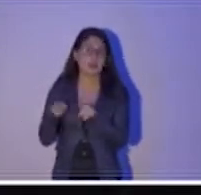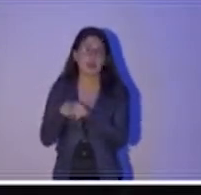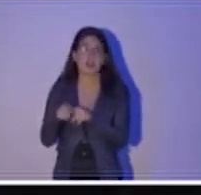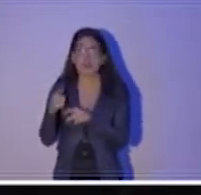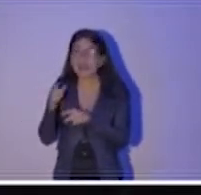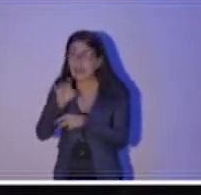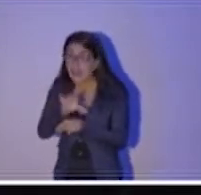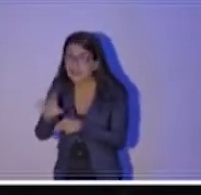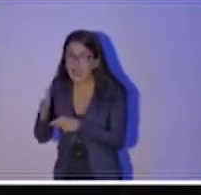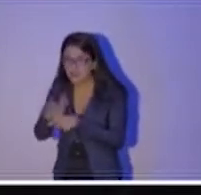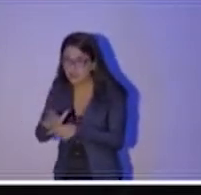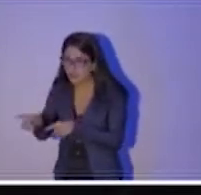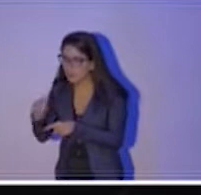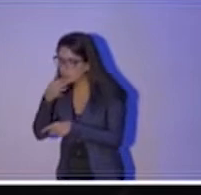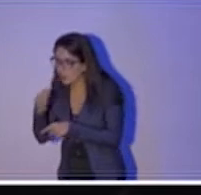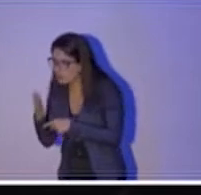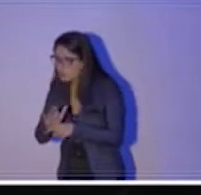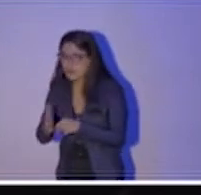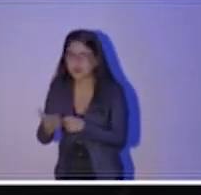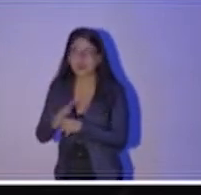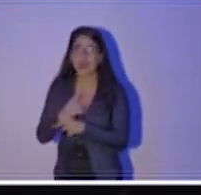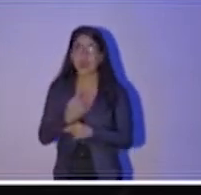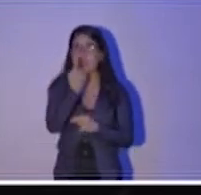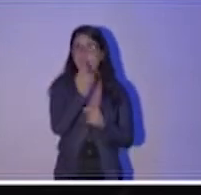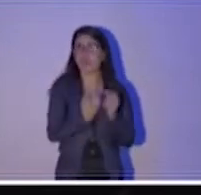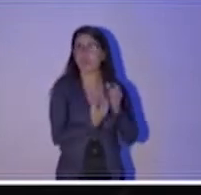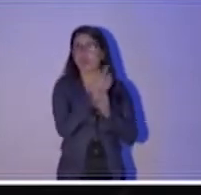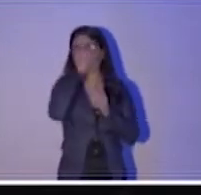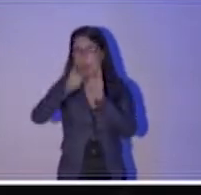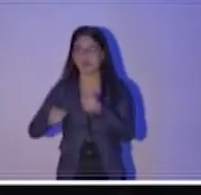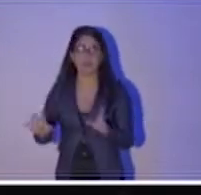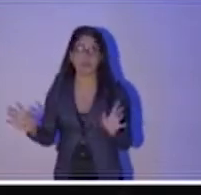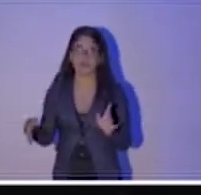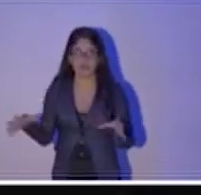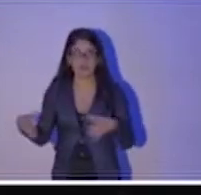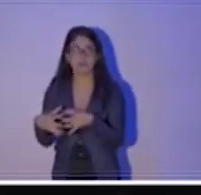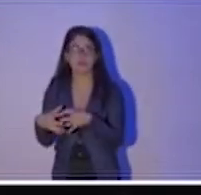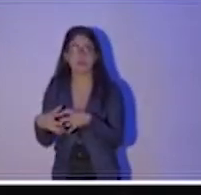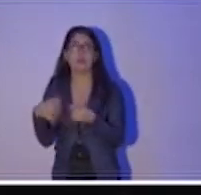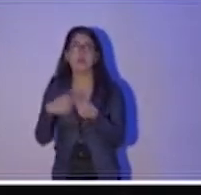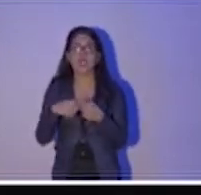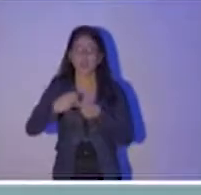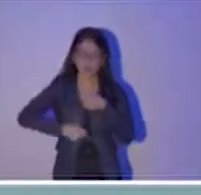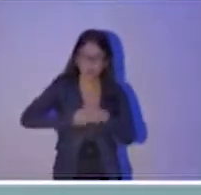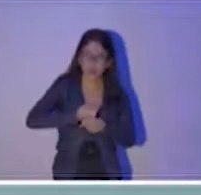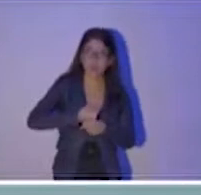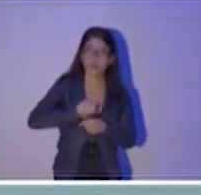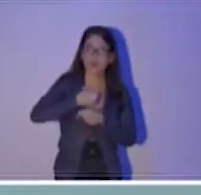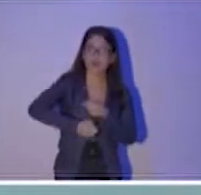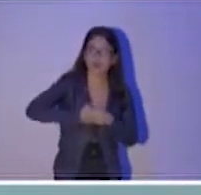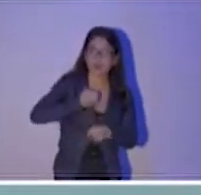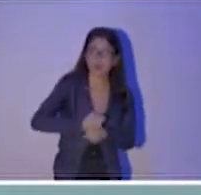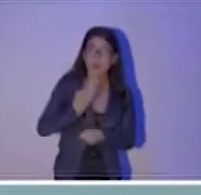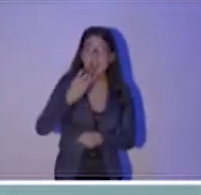Nós queremos uma visão de futuro na qual os 3 milhões de bebês que nascem entrem na